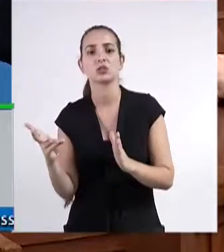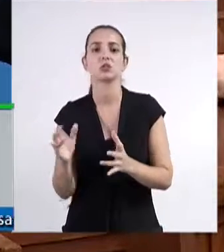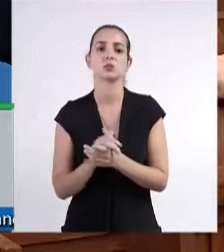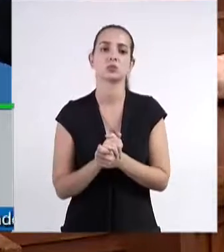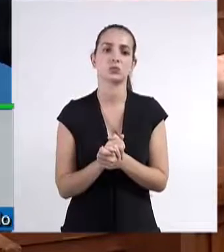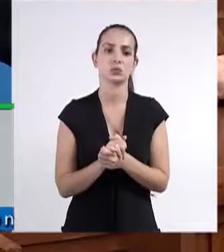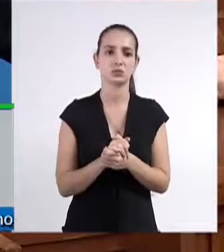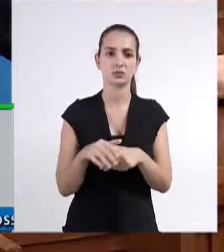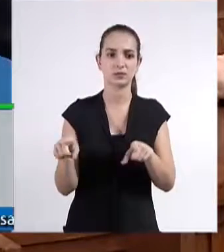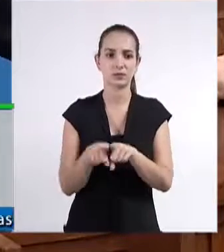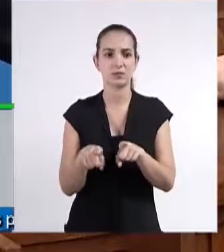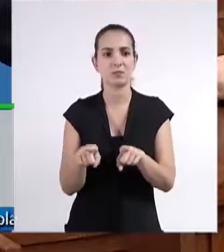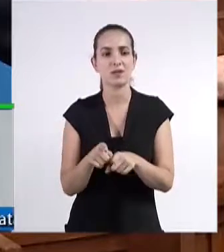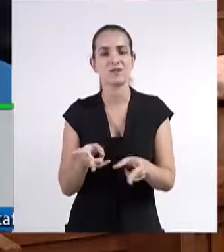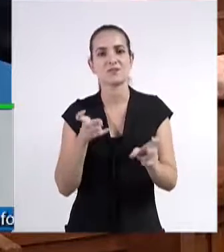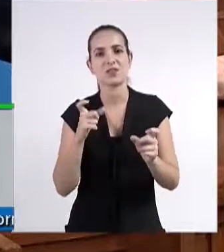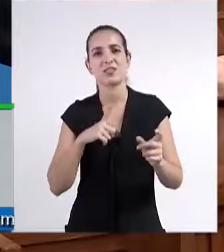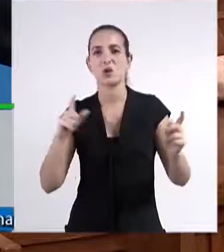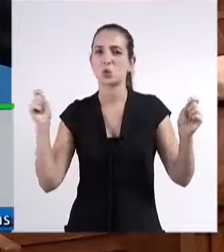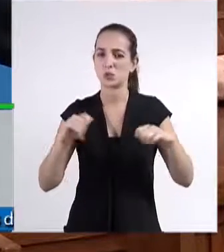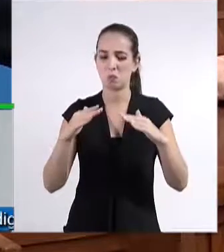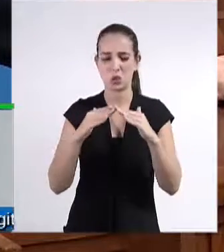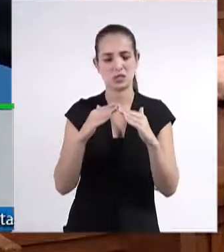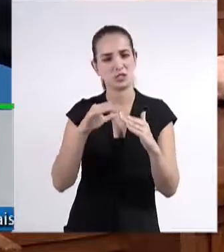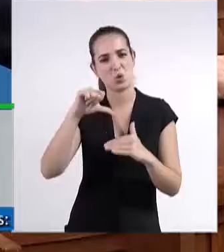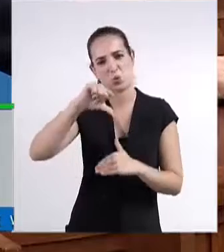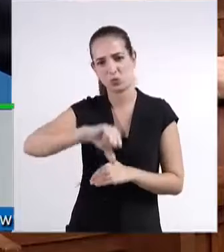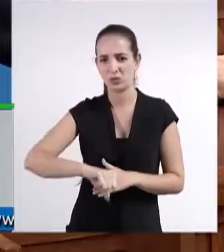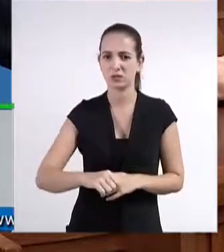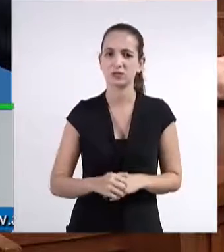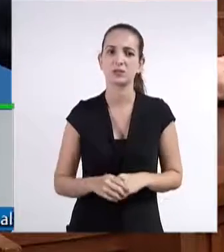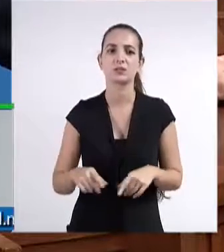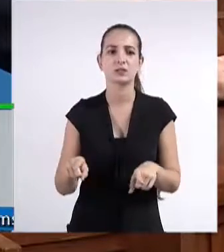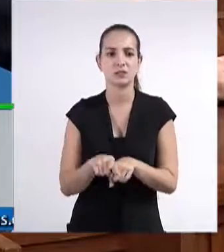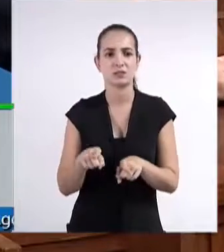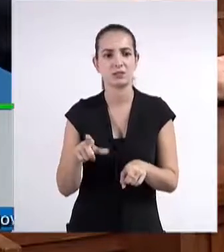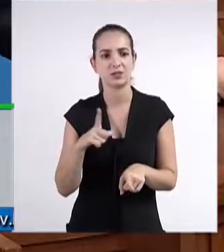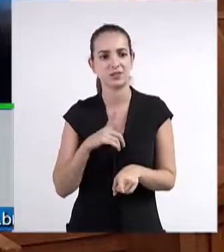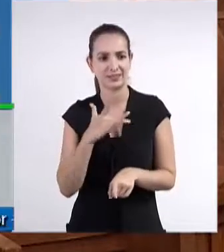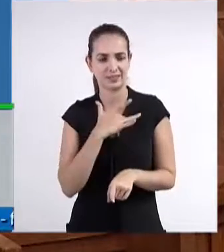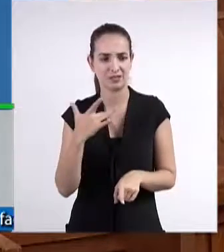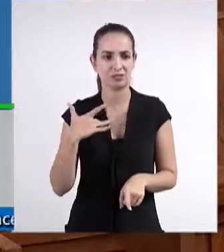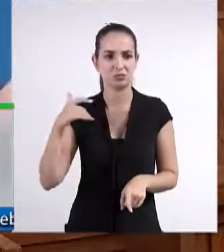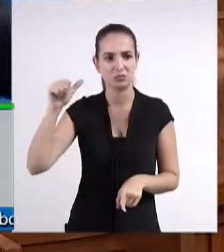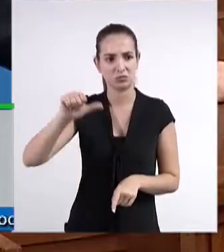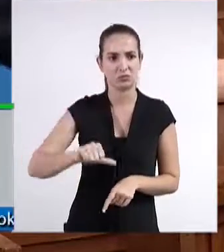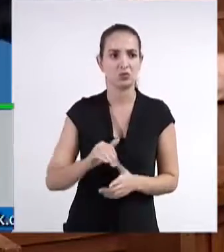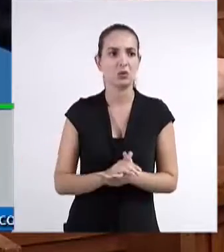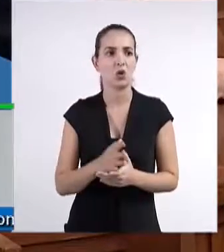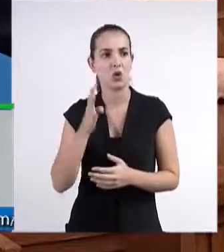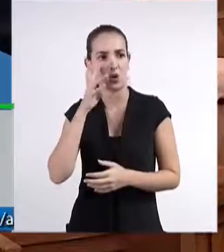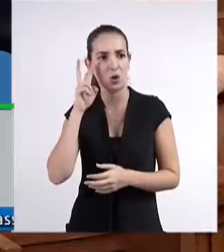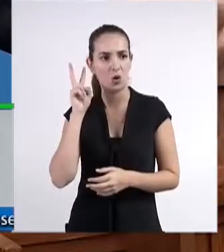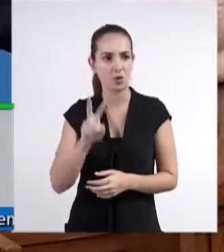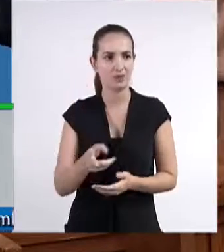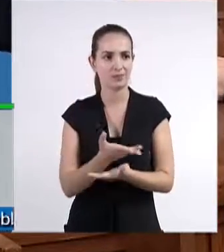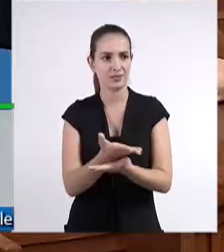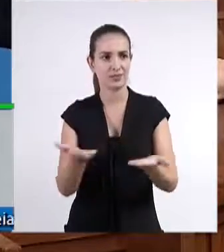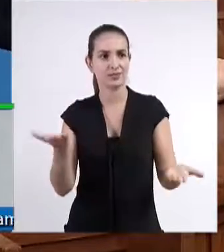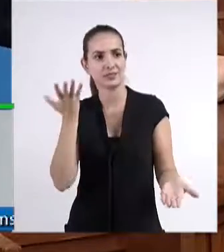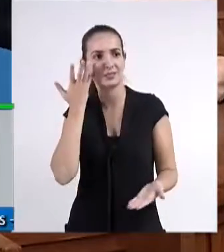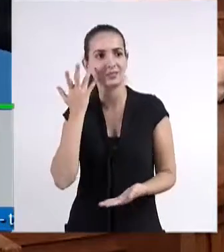indígenas, as condições de moradia, as condições de saúde. A gente olha para aquelas crianças